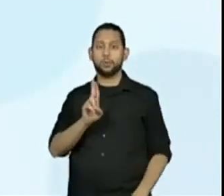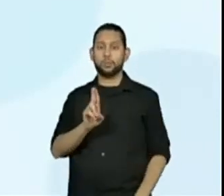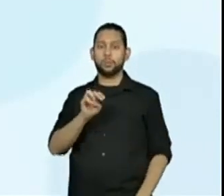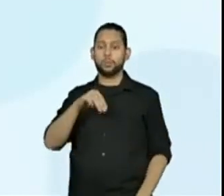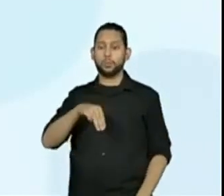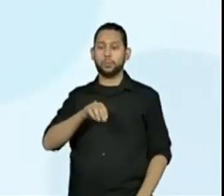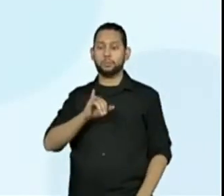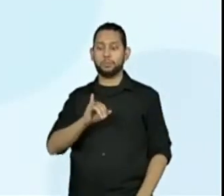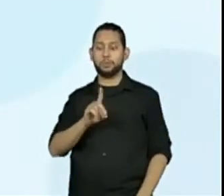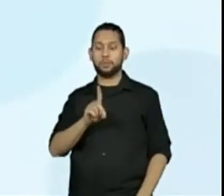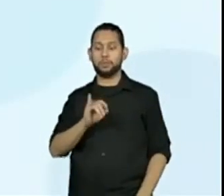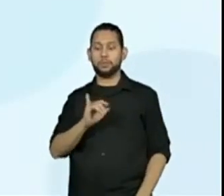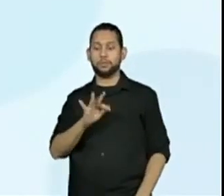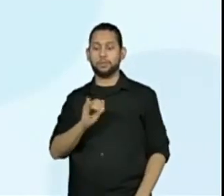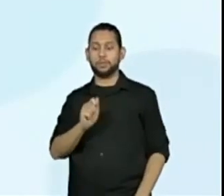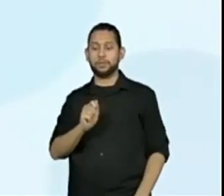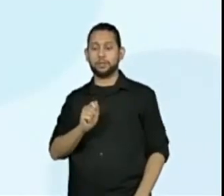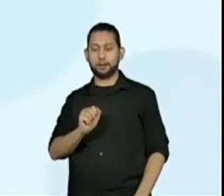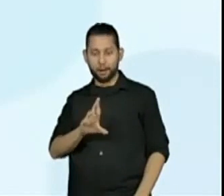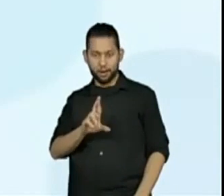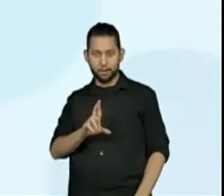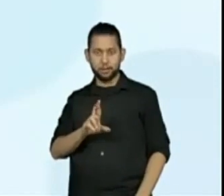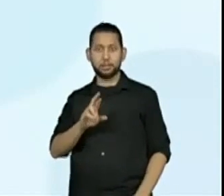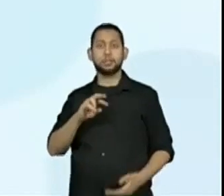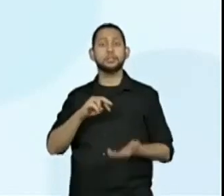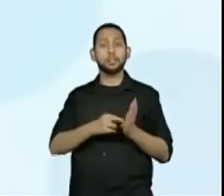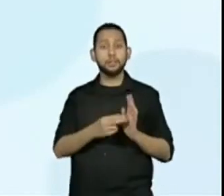Umidificar as margens.